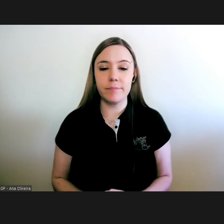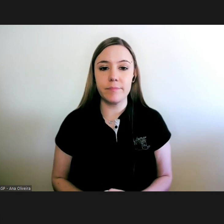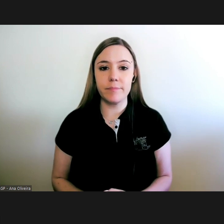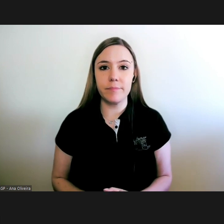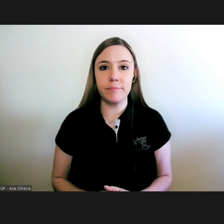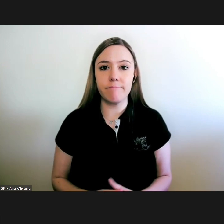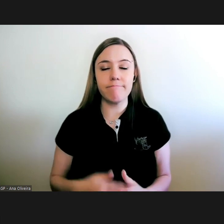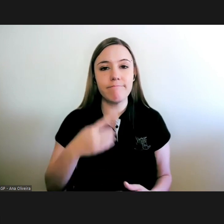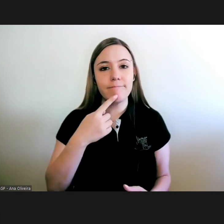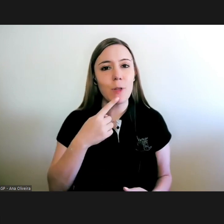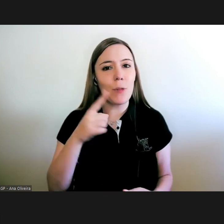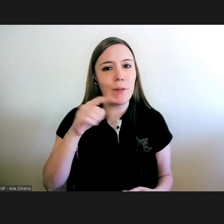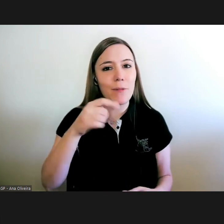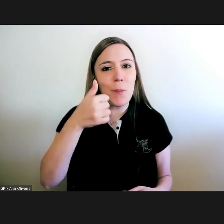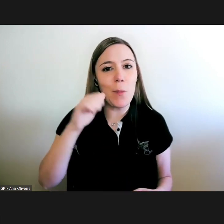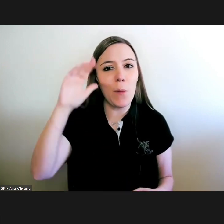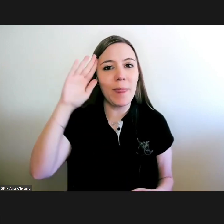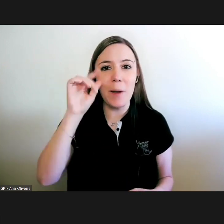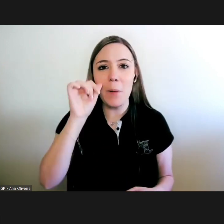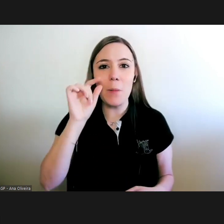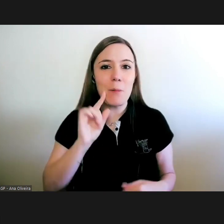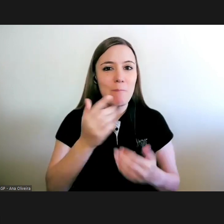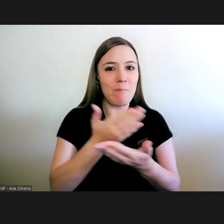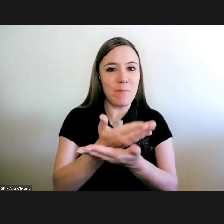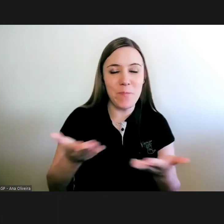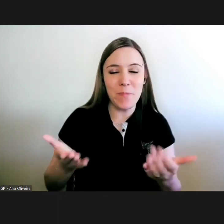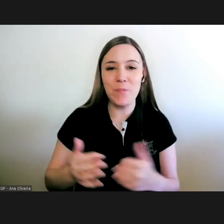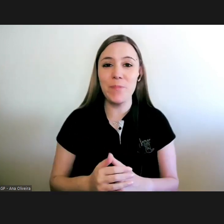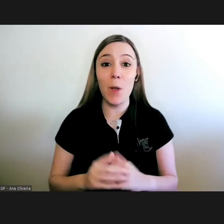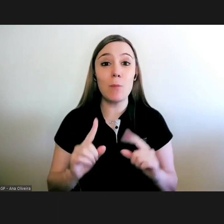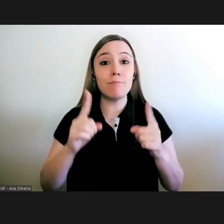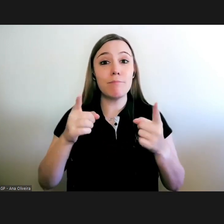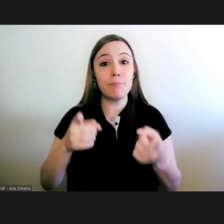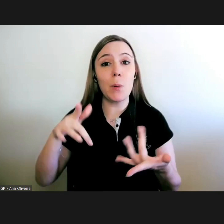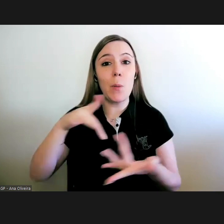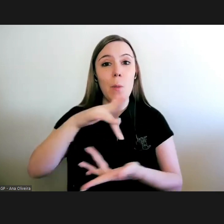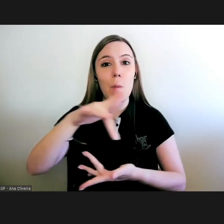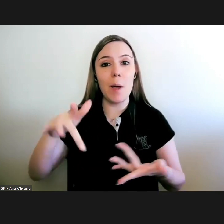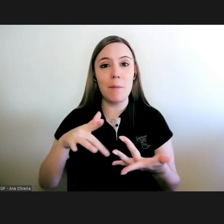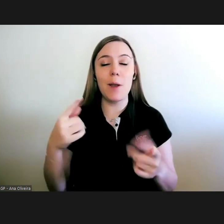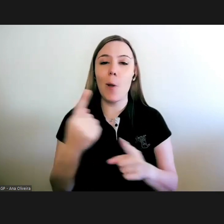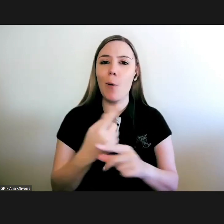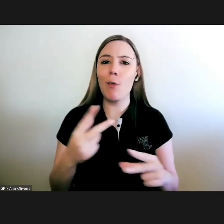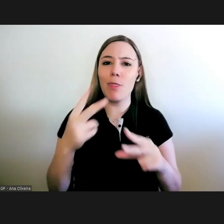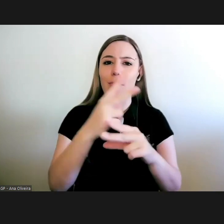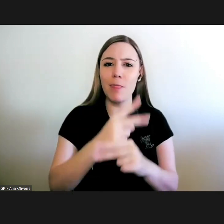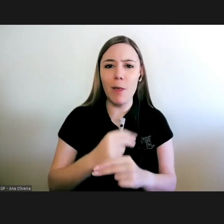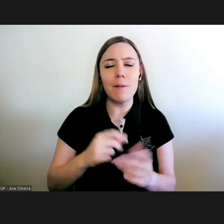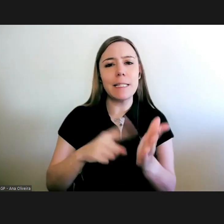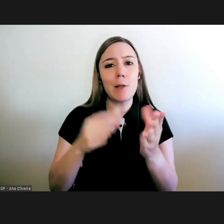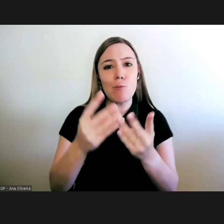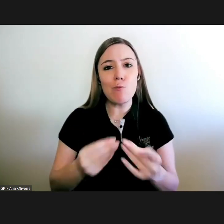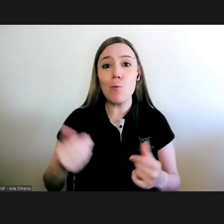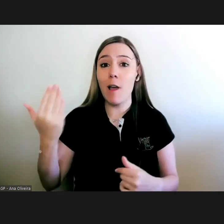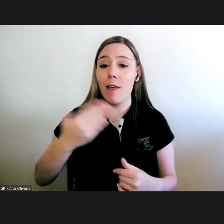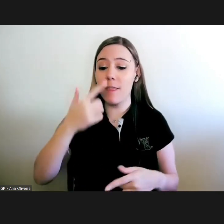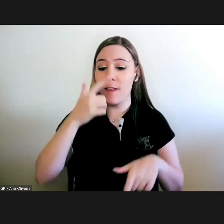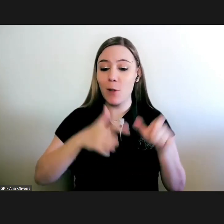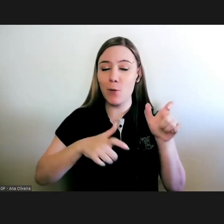Mais uma vez, boa tarde a todos e a todas. Damos início ao webinar Inovação, Sustentabilidade e Direitos